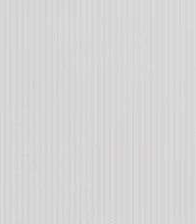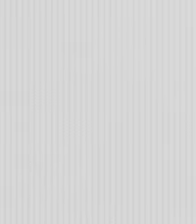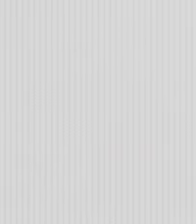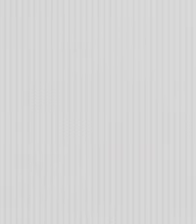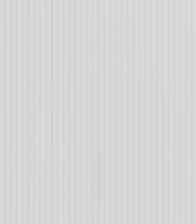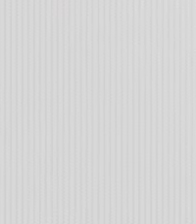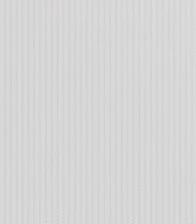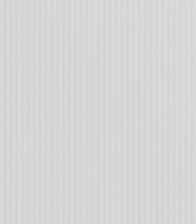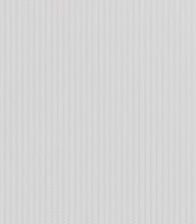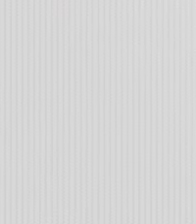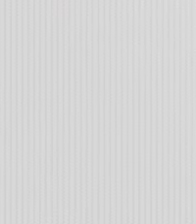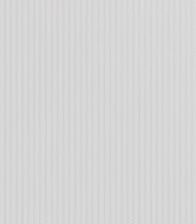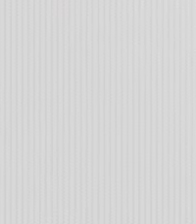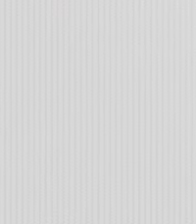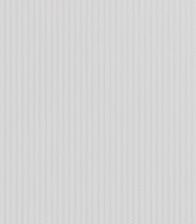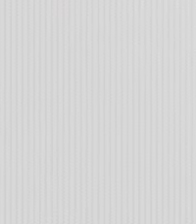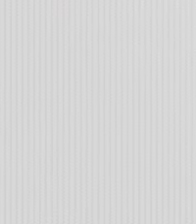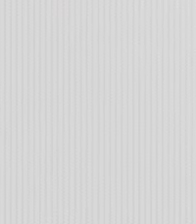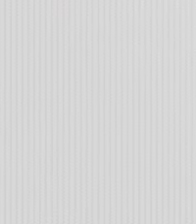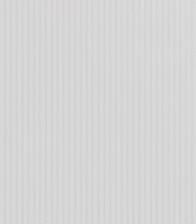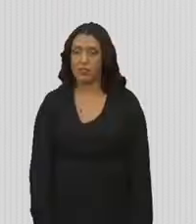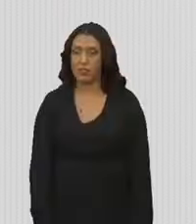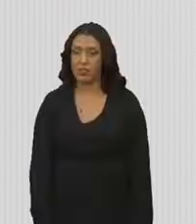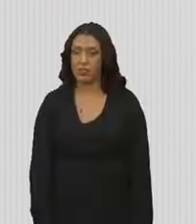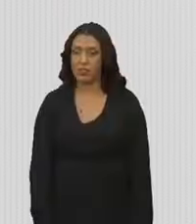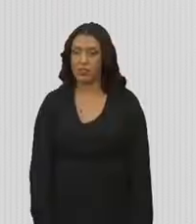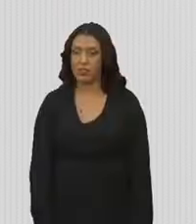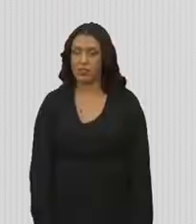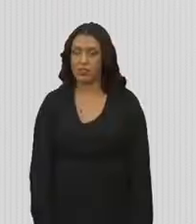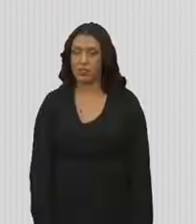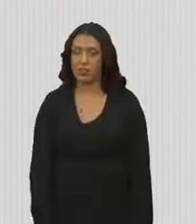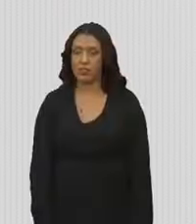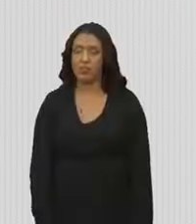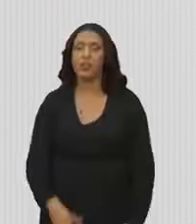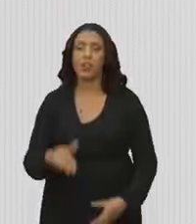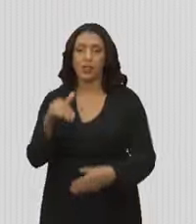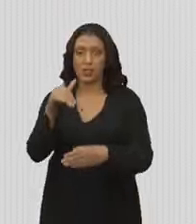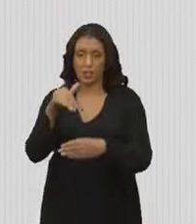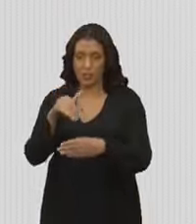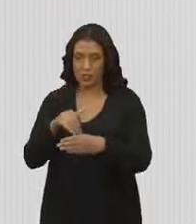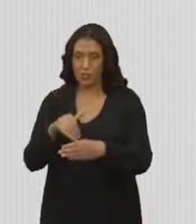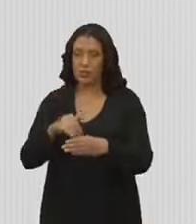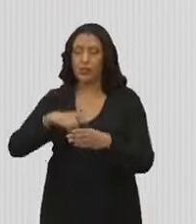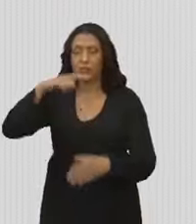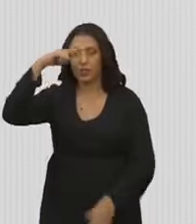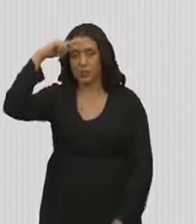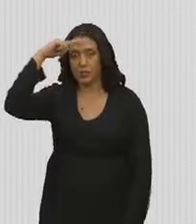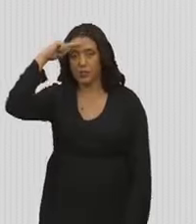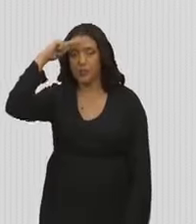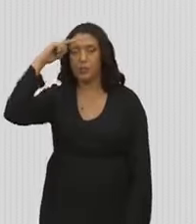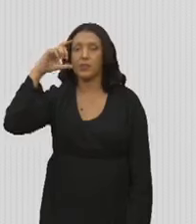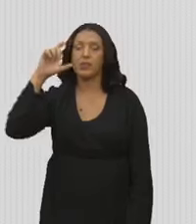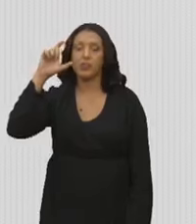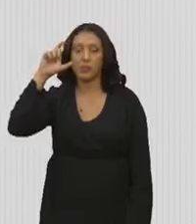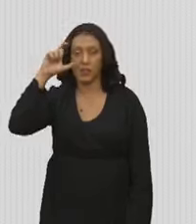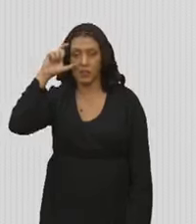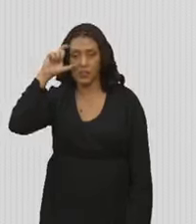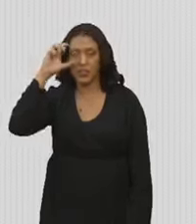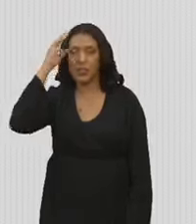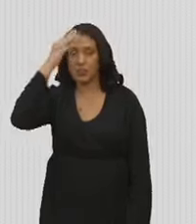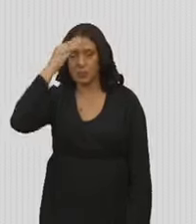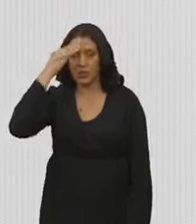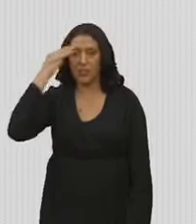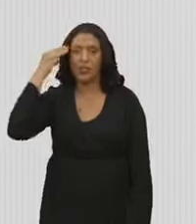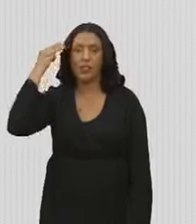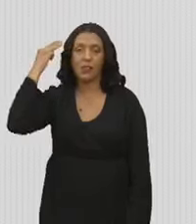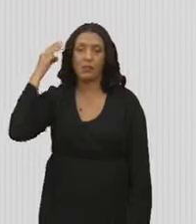Como vota o vereador Luiz Flávio? Como vota o vereador Marcelo Dantas? Como vota a vereadora Maria Amélia? Como vota o